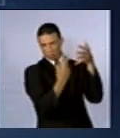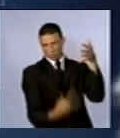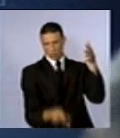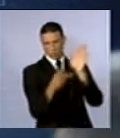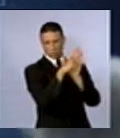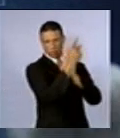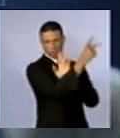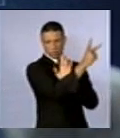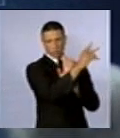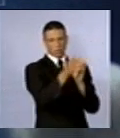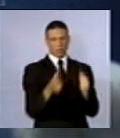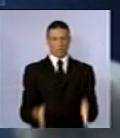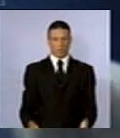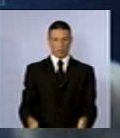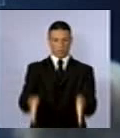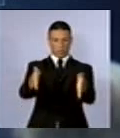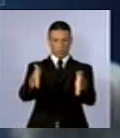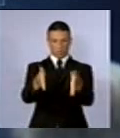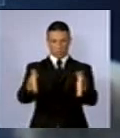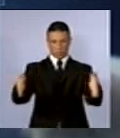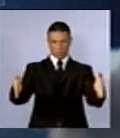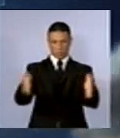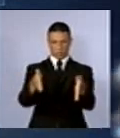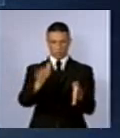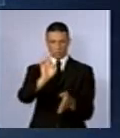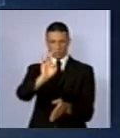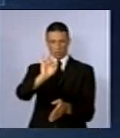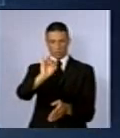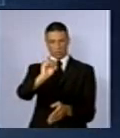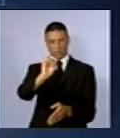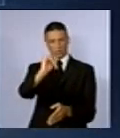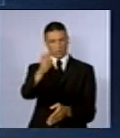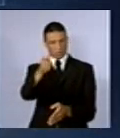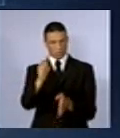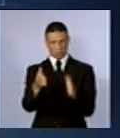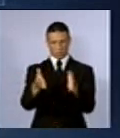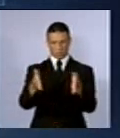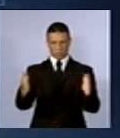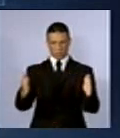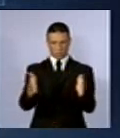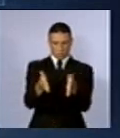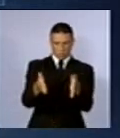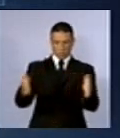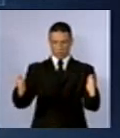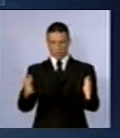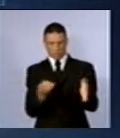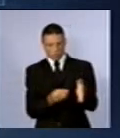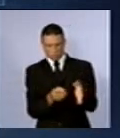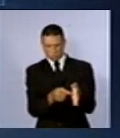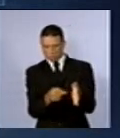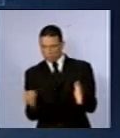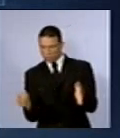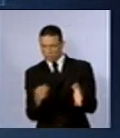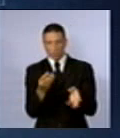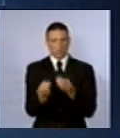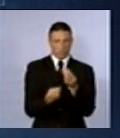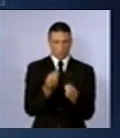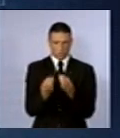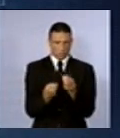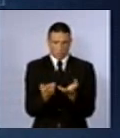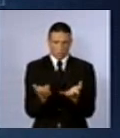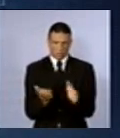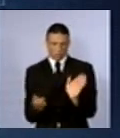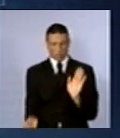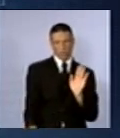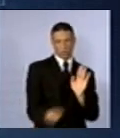de largura da faixa de passagem da linha de transmissão. Não se pode colocar, não é recomendável a inserção